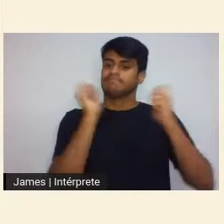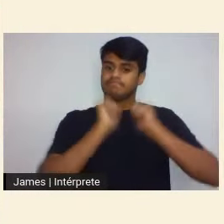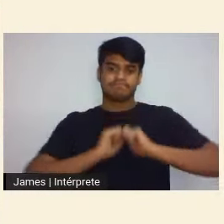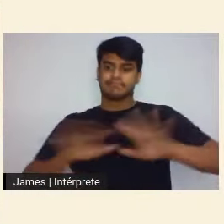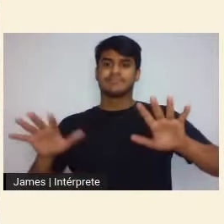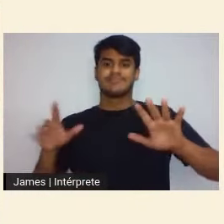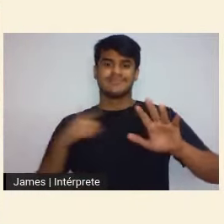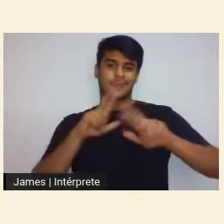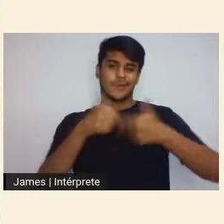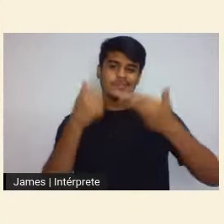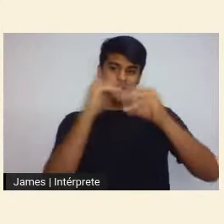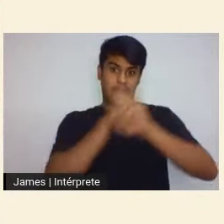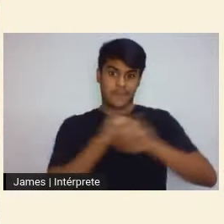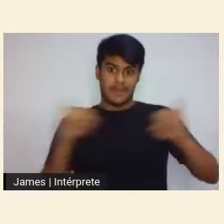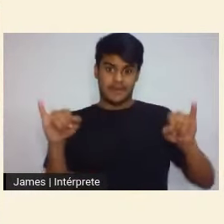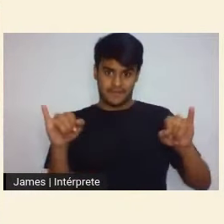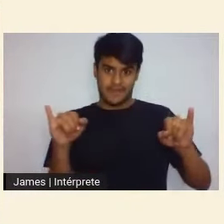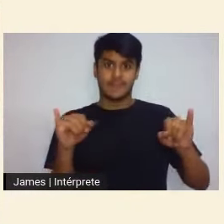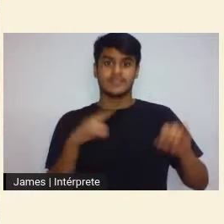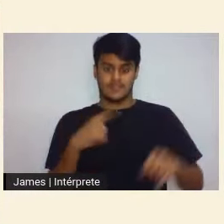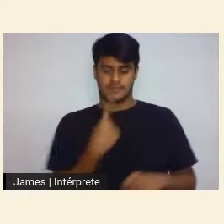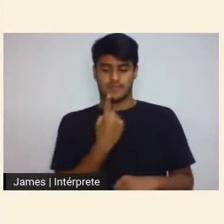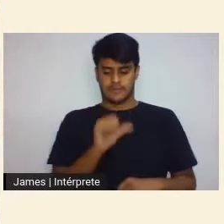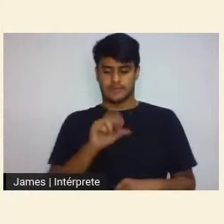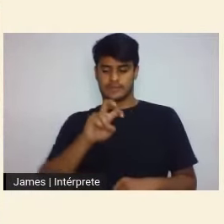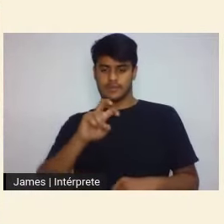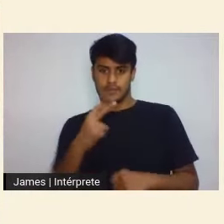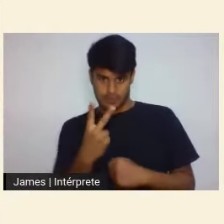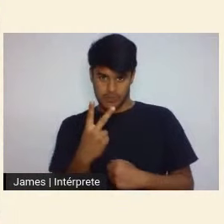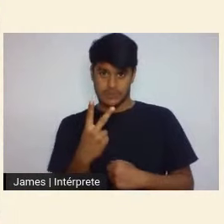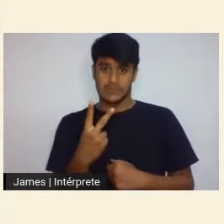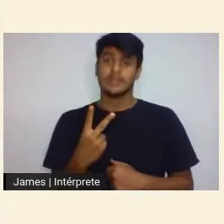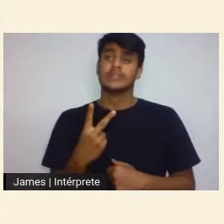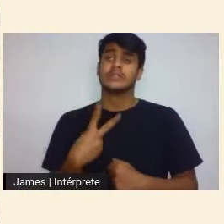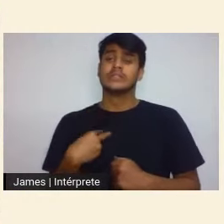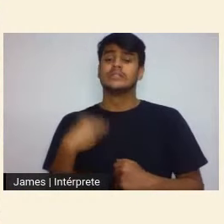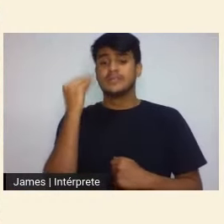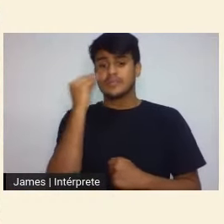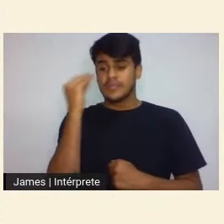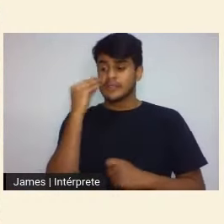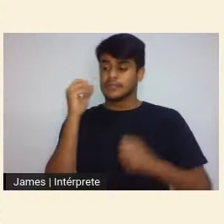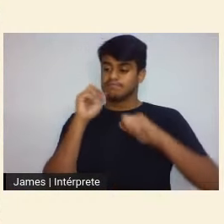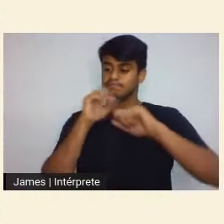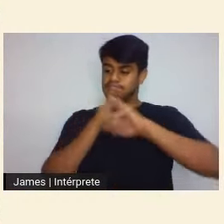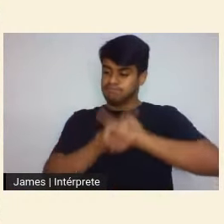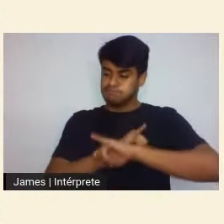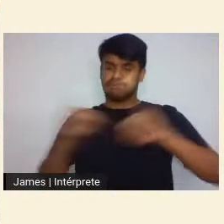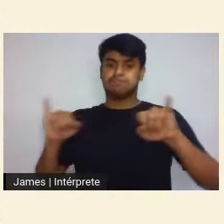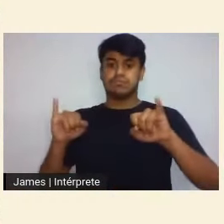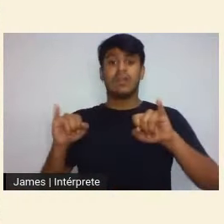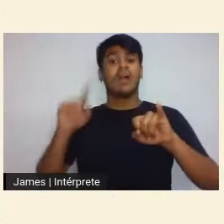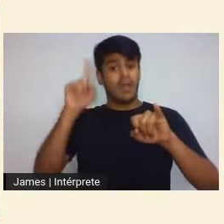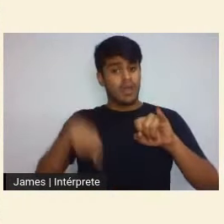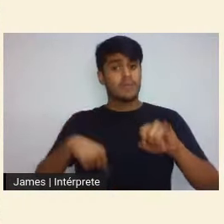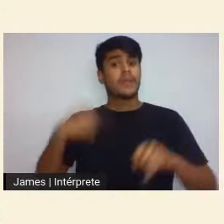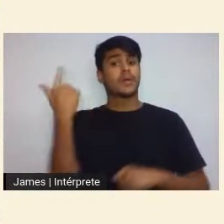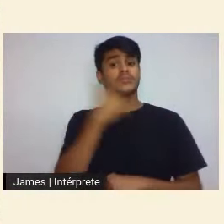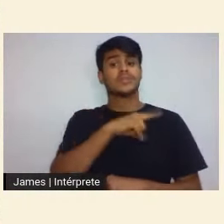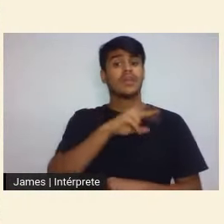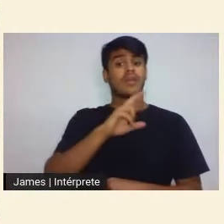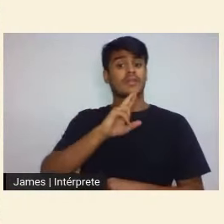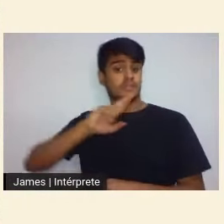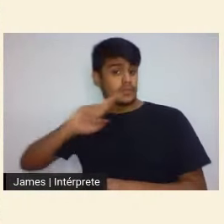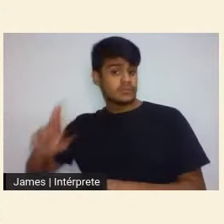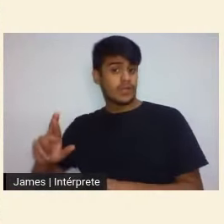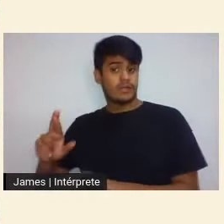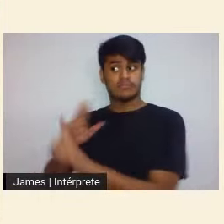Manifesto Regionalista, publicá-lo em 1952, né, há uma tentativa de responder à narrativa de